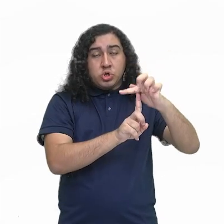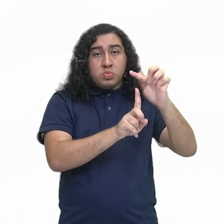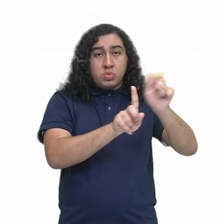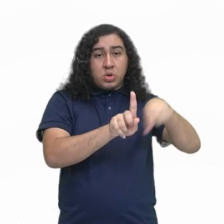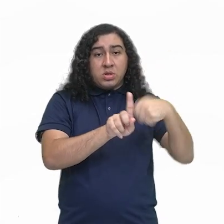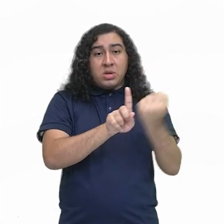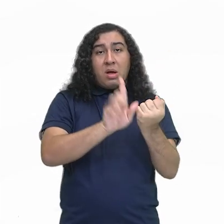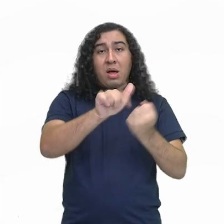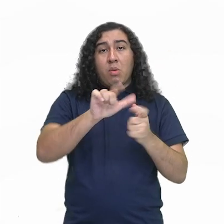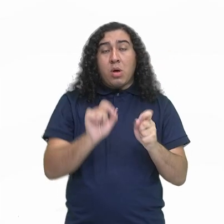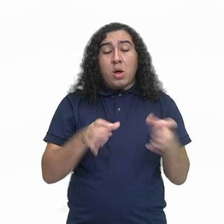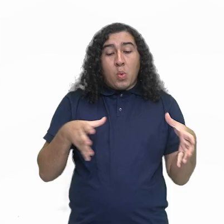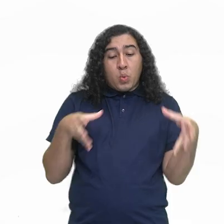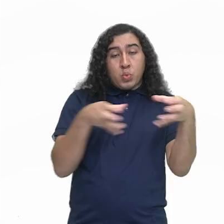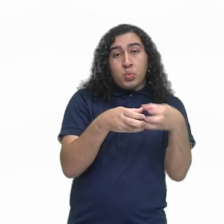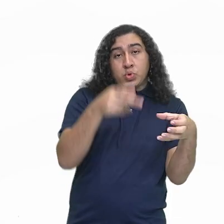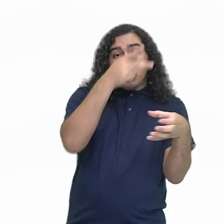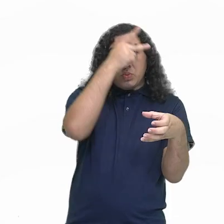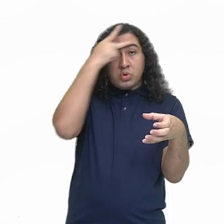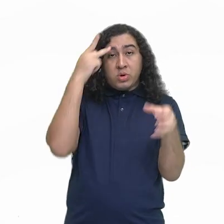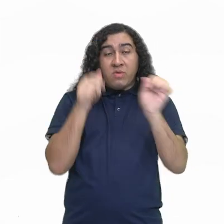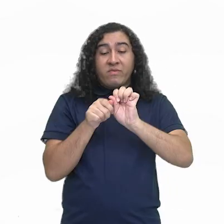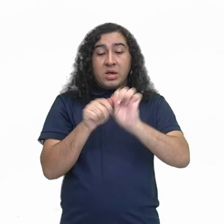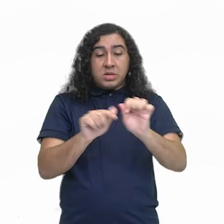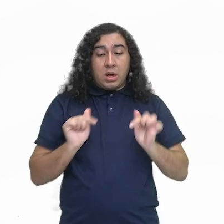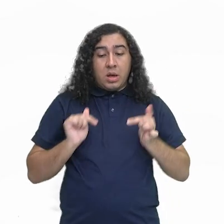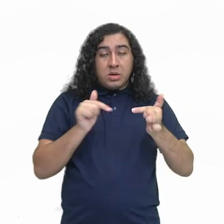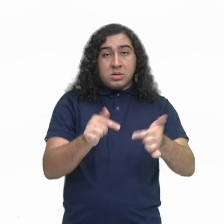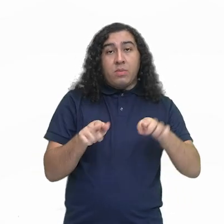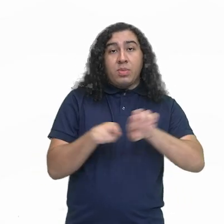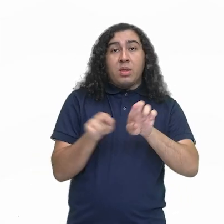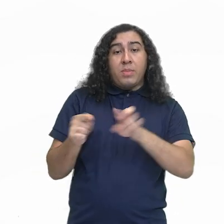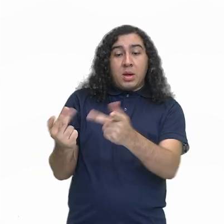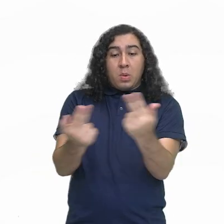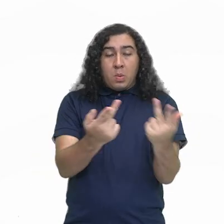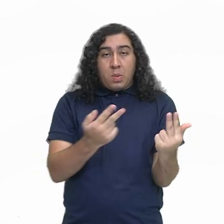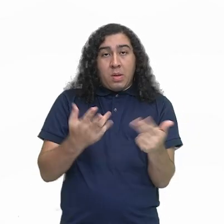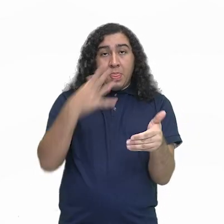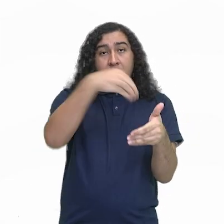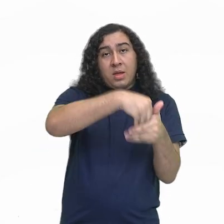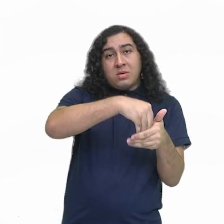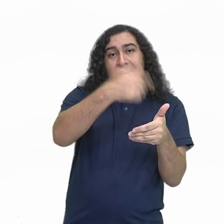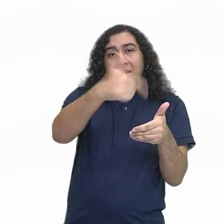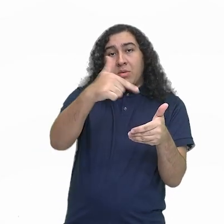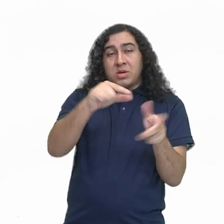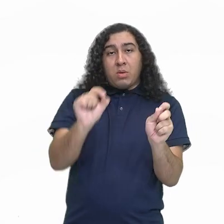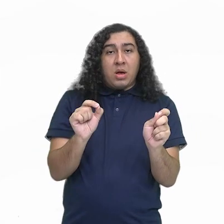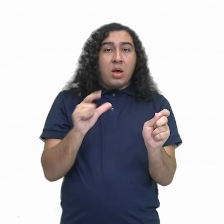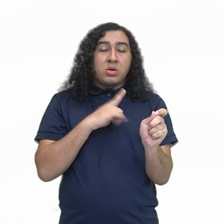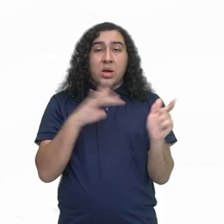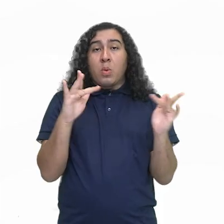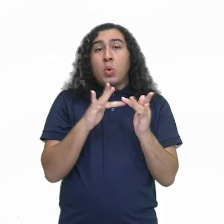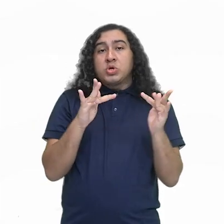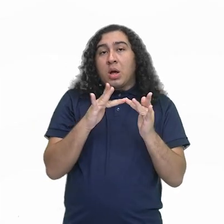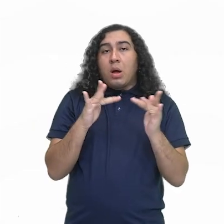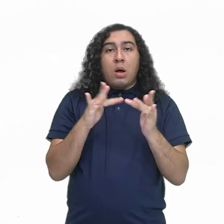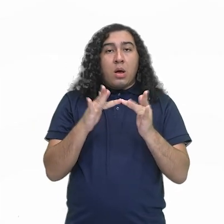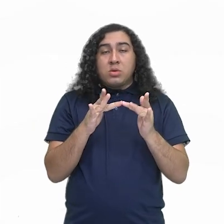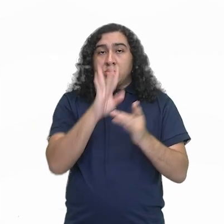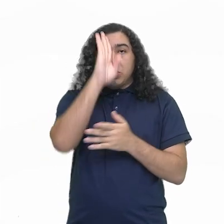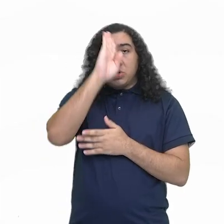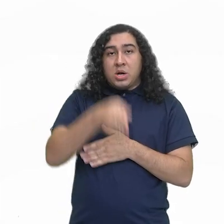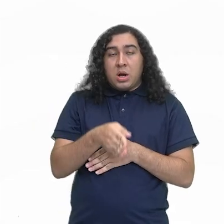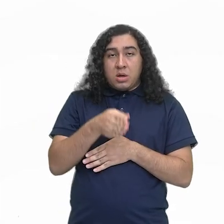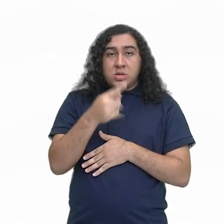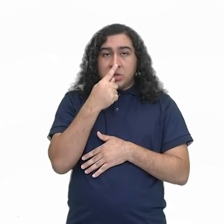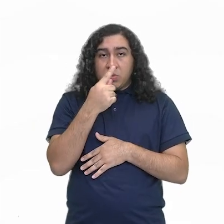de pessoas que realizam ações e atividades iguais, sem estabelecer laços diretos entre si.